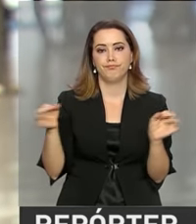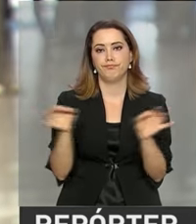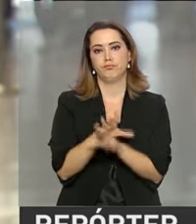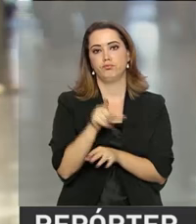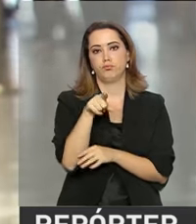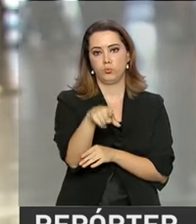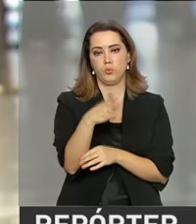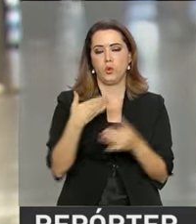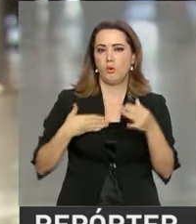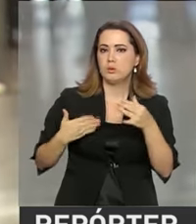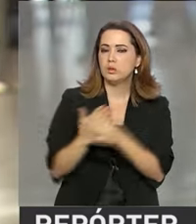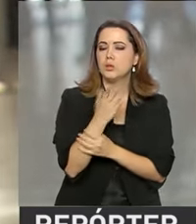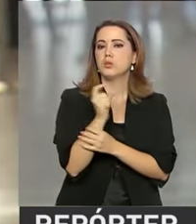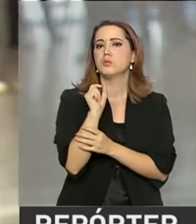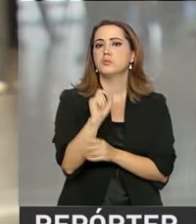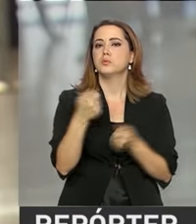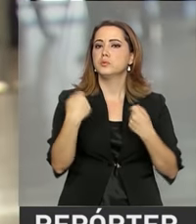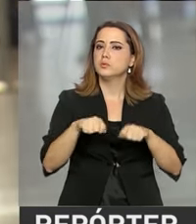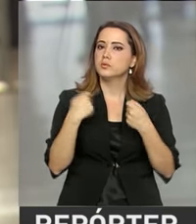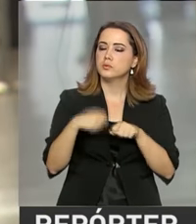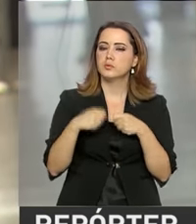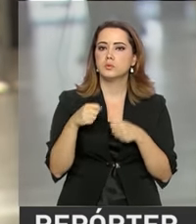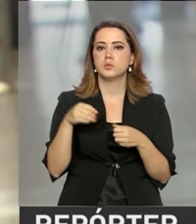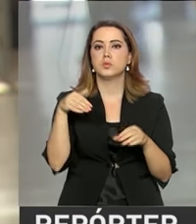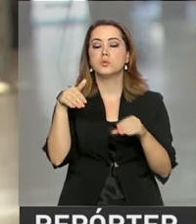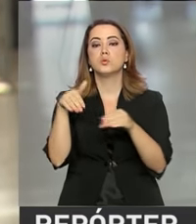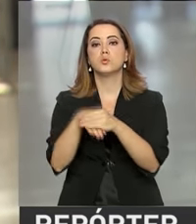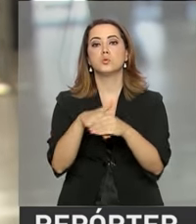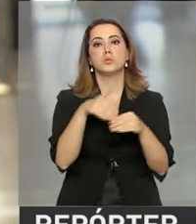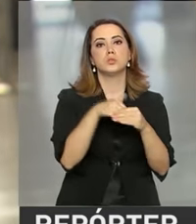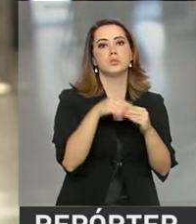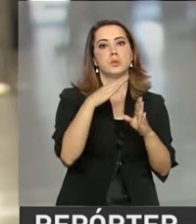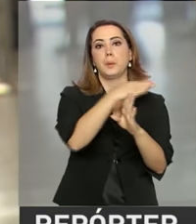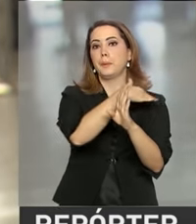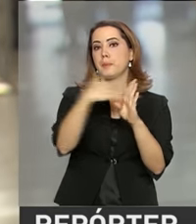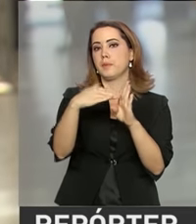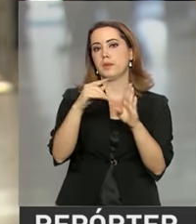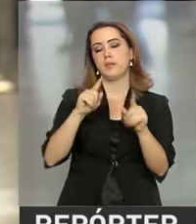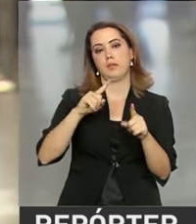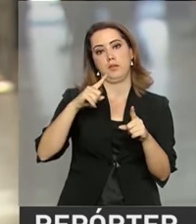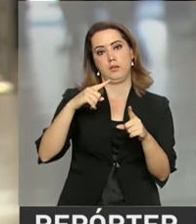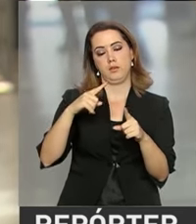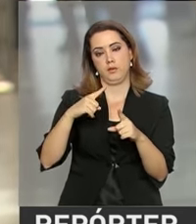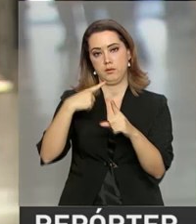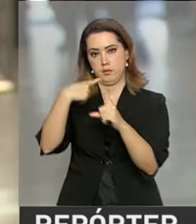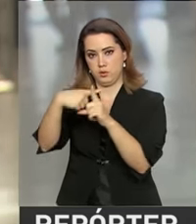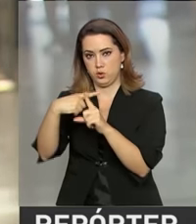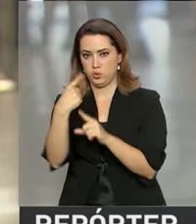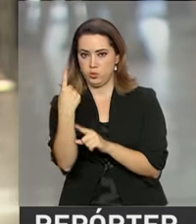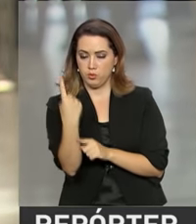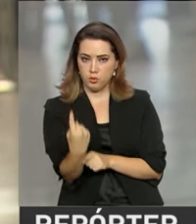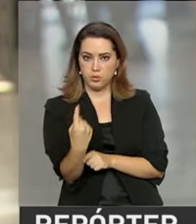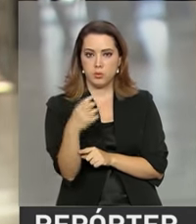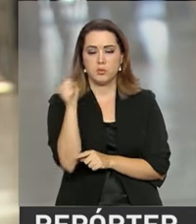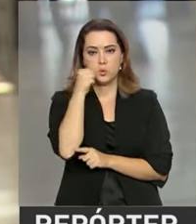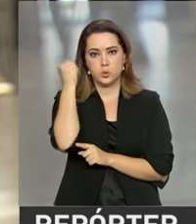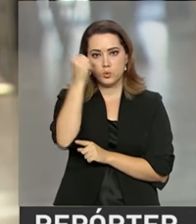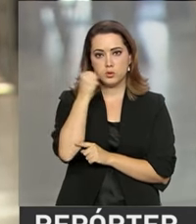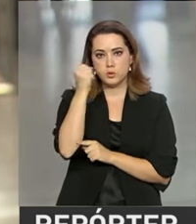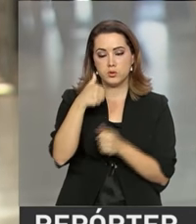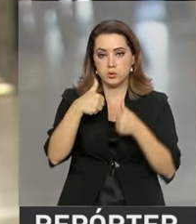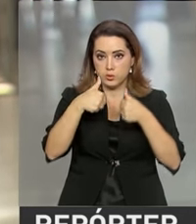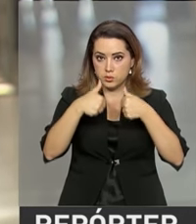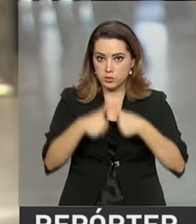ser aprovado, são necessários os votos de metade mais um dos senadores presentes na hora da votação